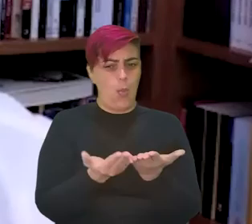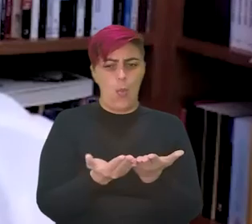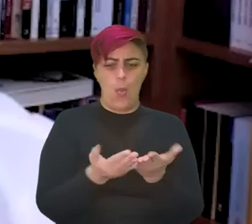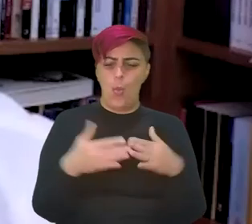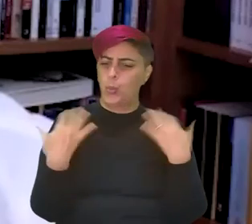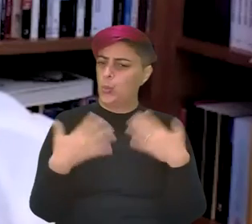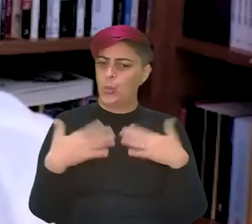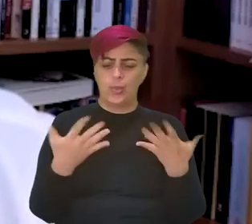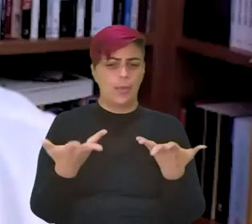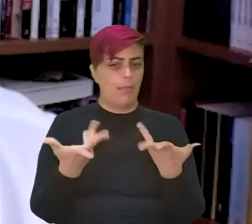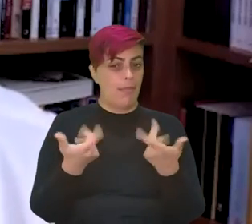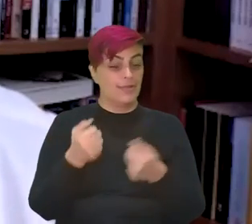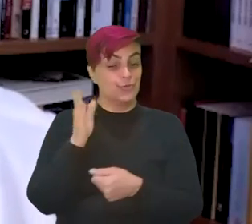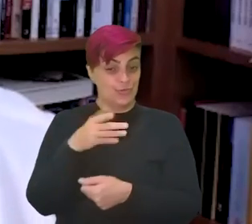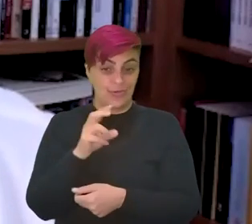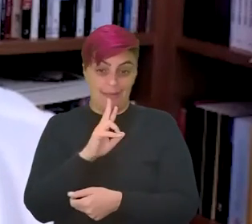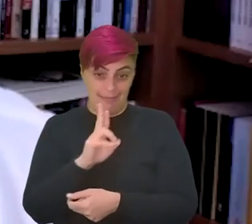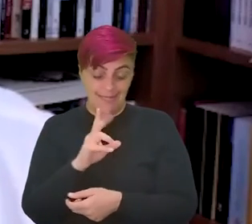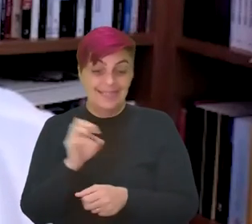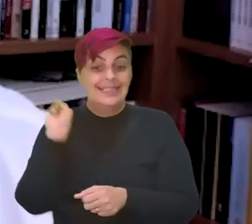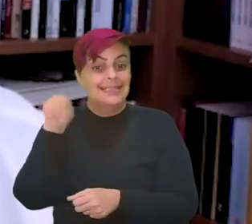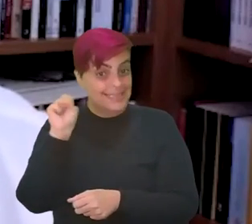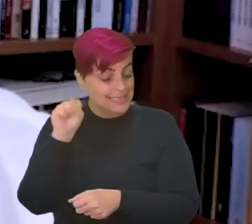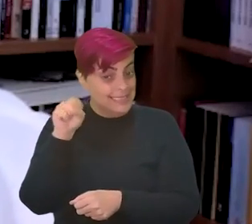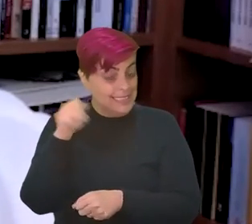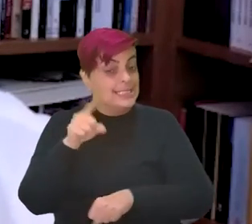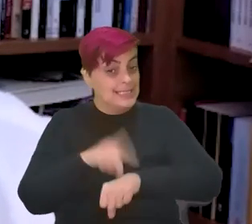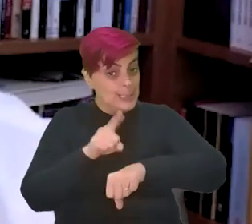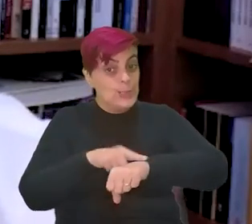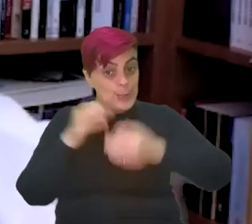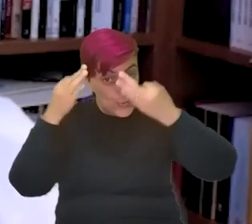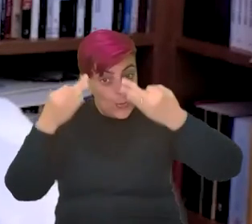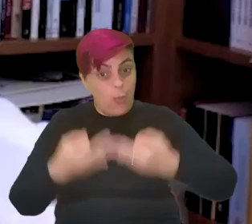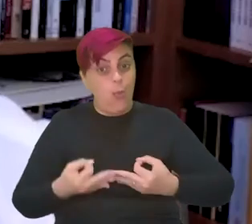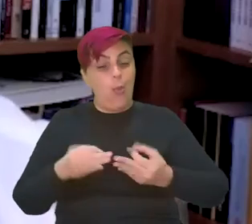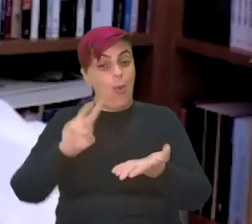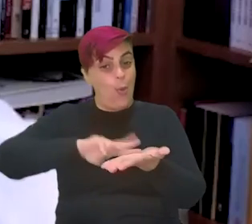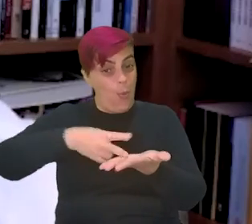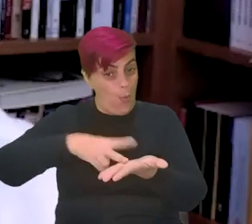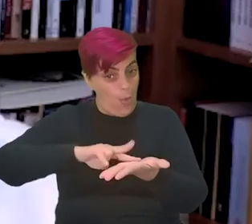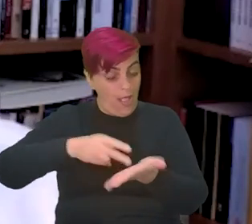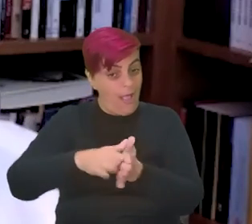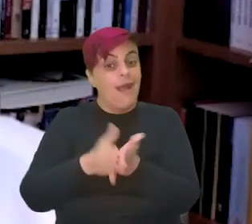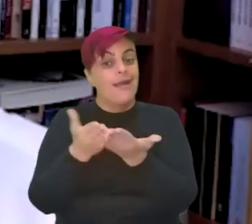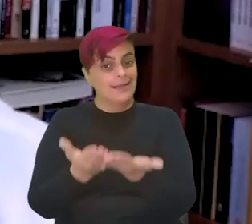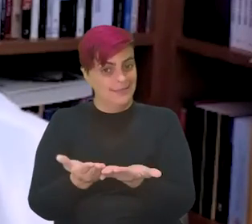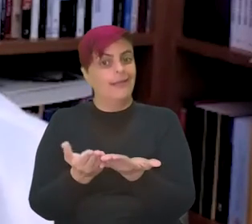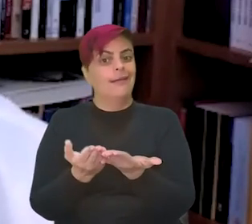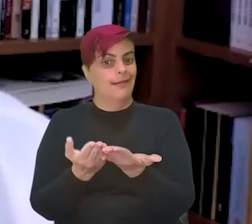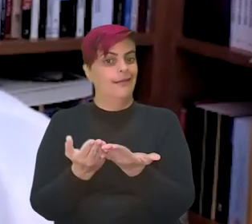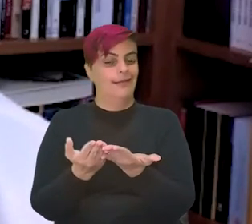uma obra fantástica. E já respondo, sim, é hora de traduzir Coral Gardens.